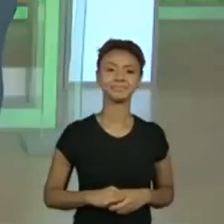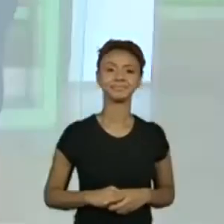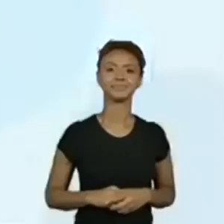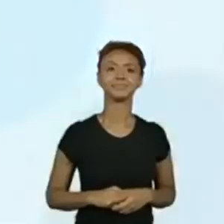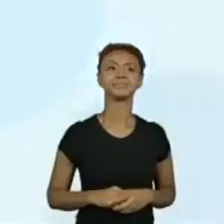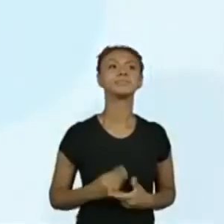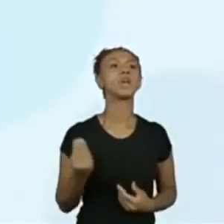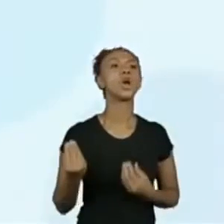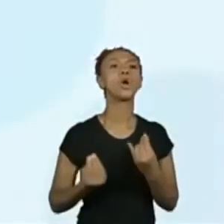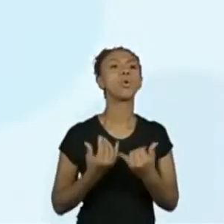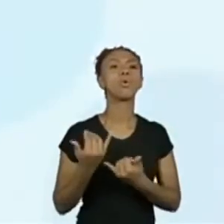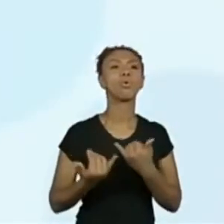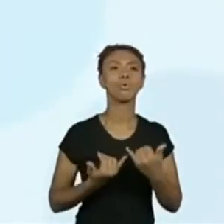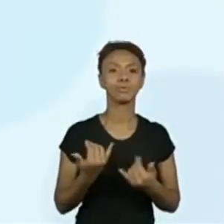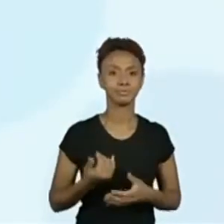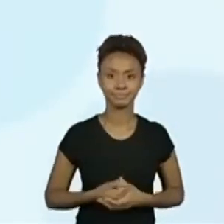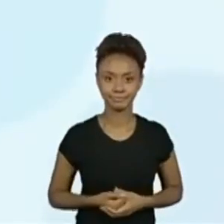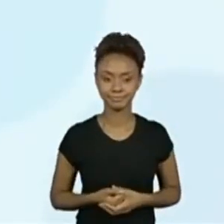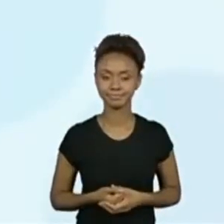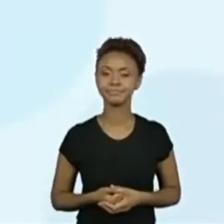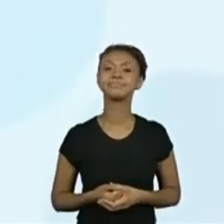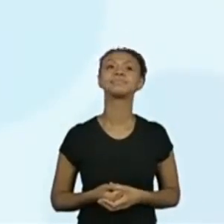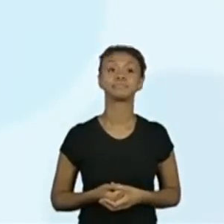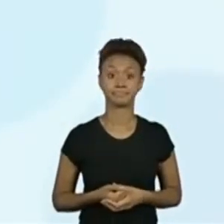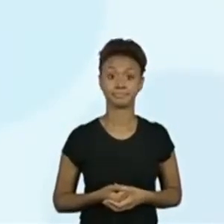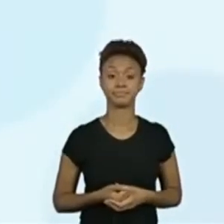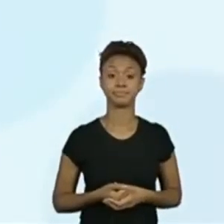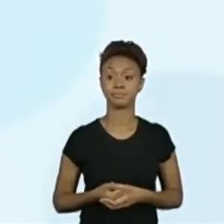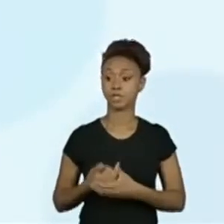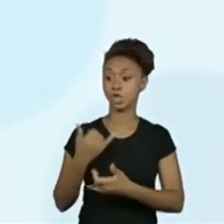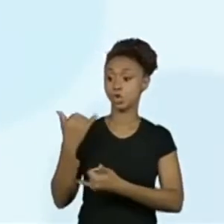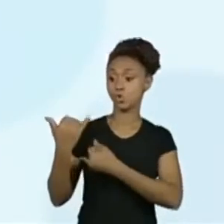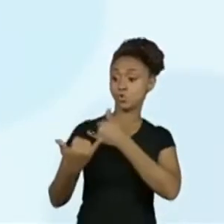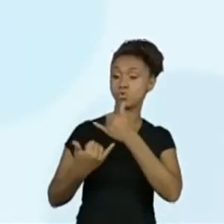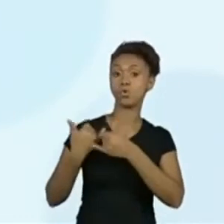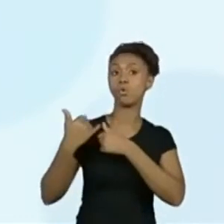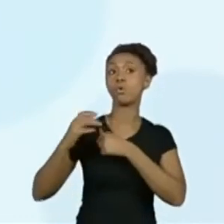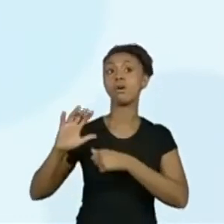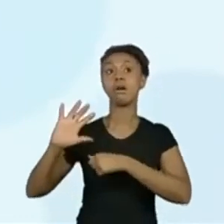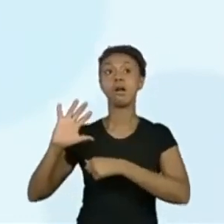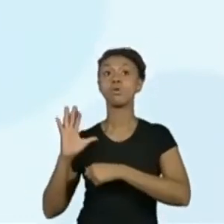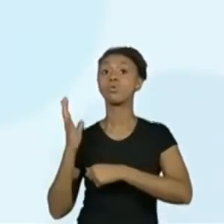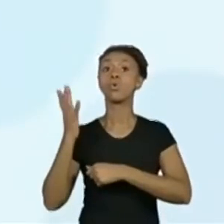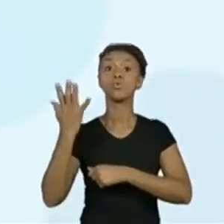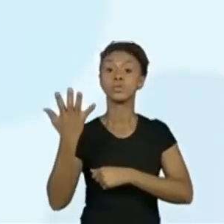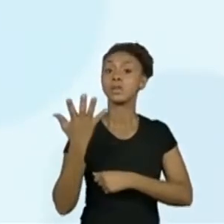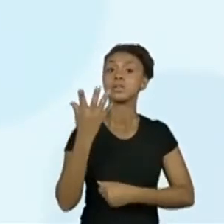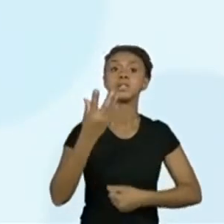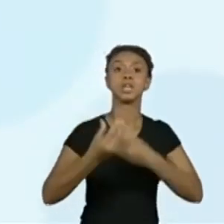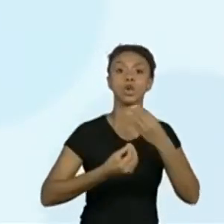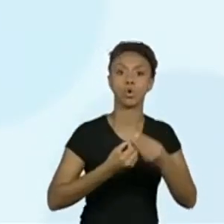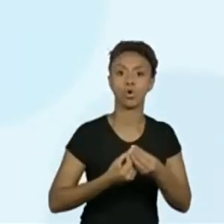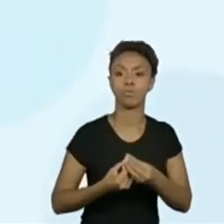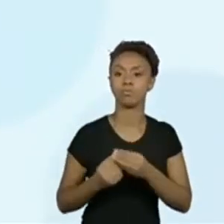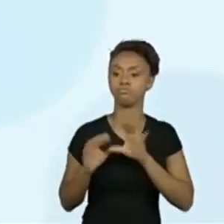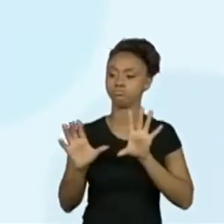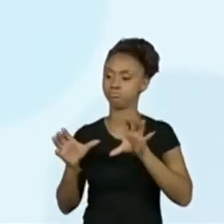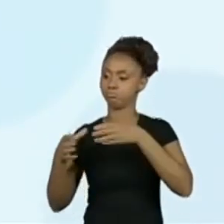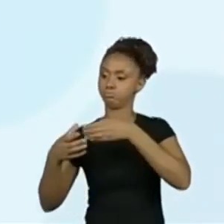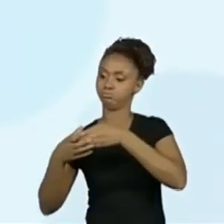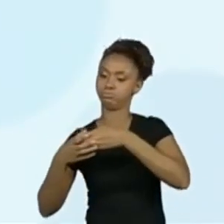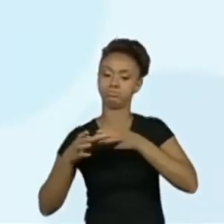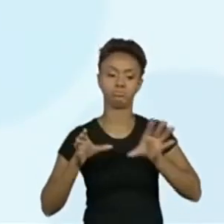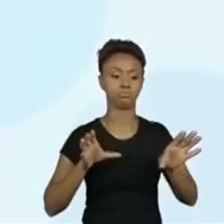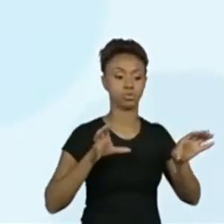Como jogar? O jogo acontece entre 2 times com o